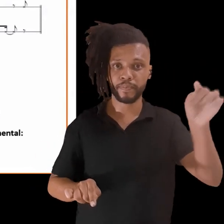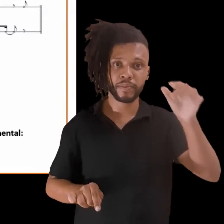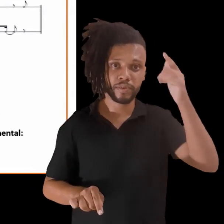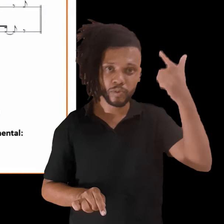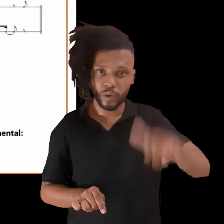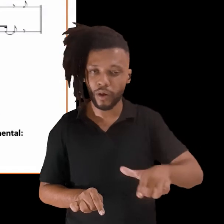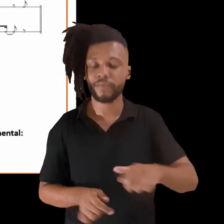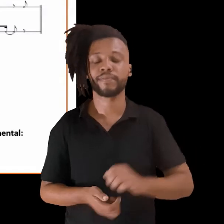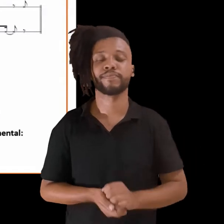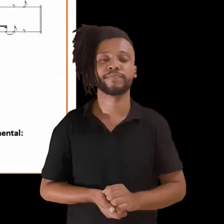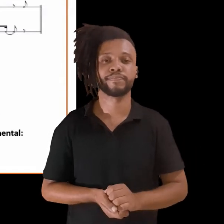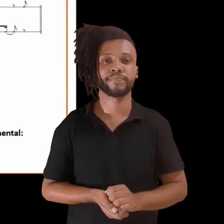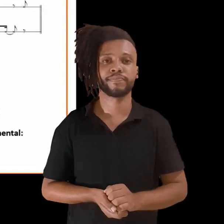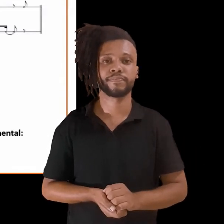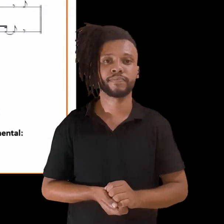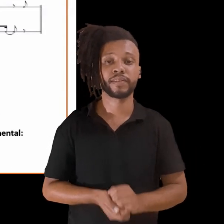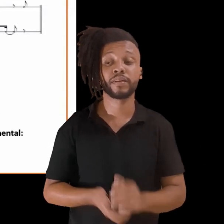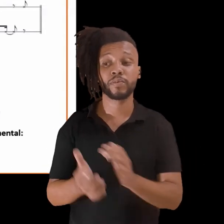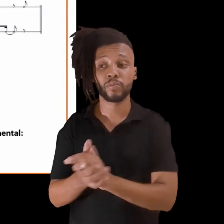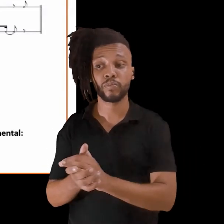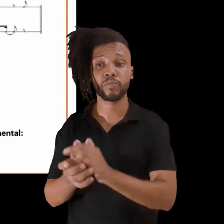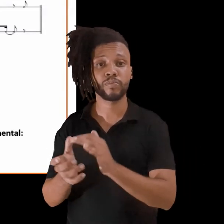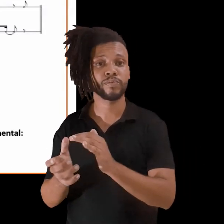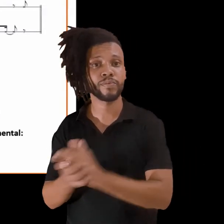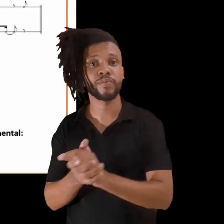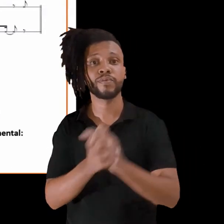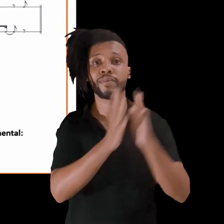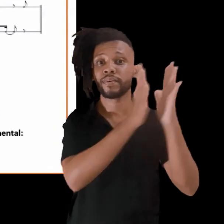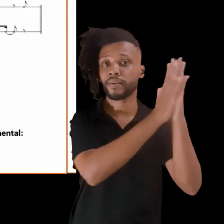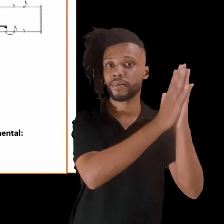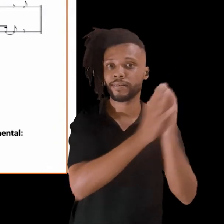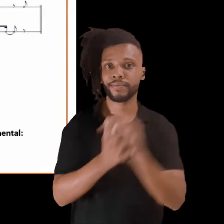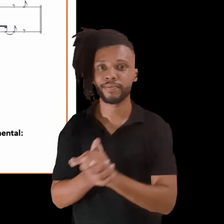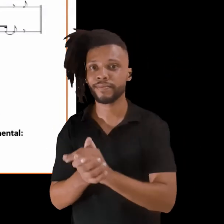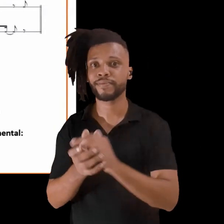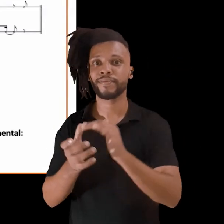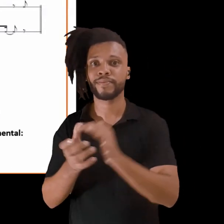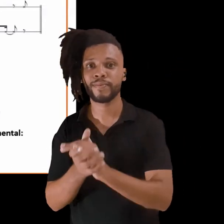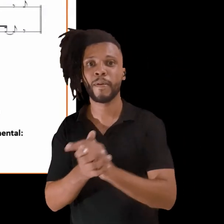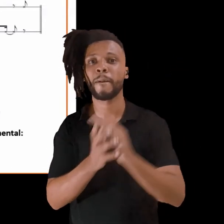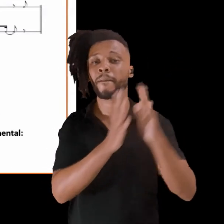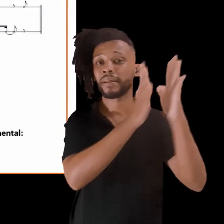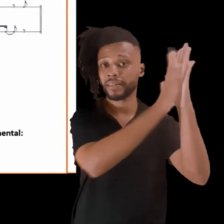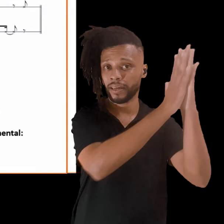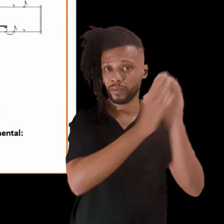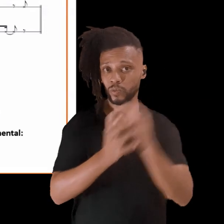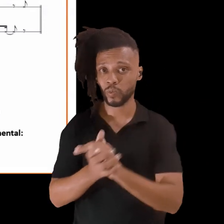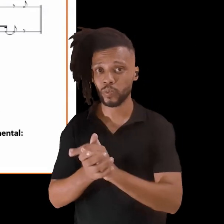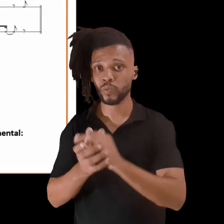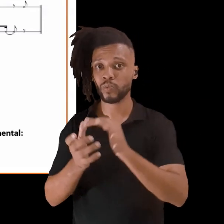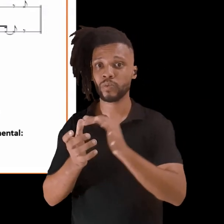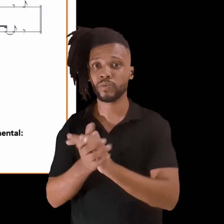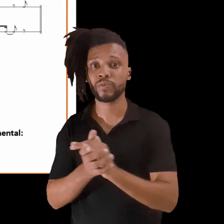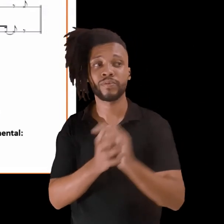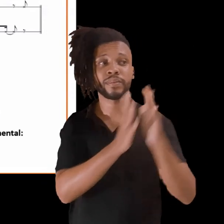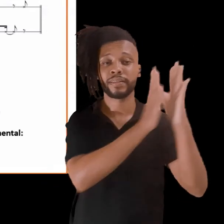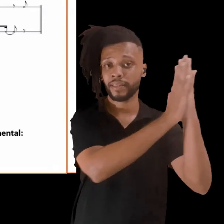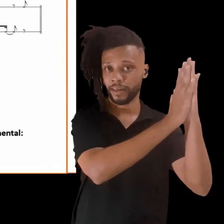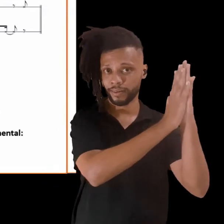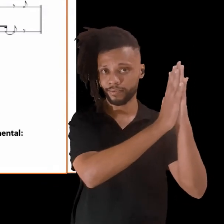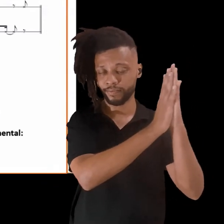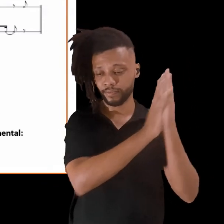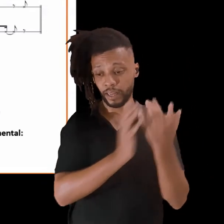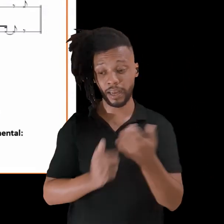E lá foi. Tum, tum, tá, tum, tum, tá, tum, tum, tá,